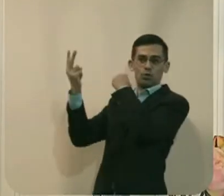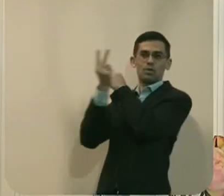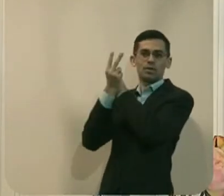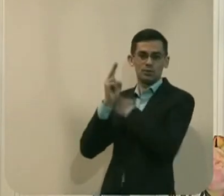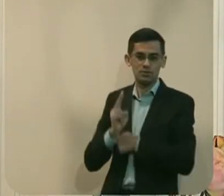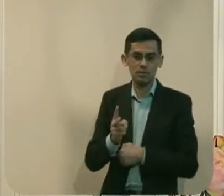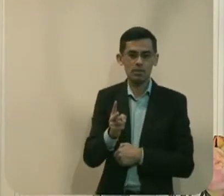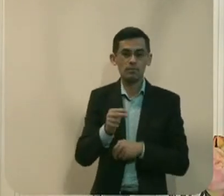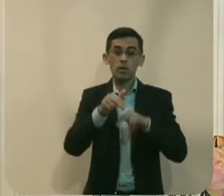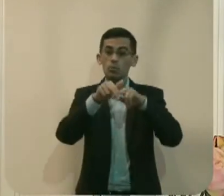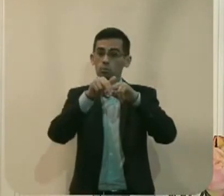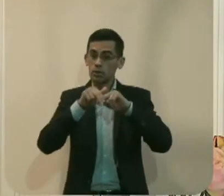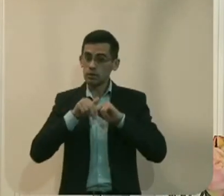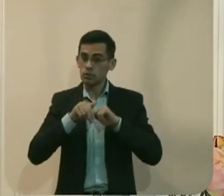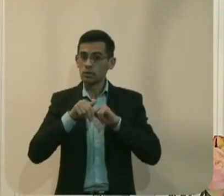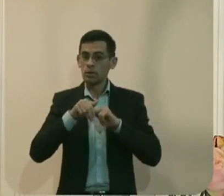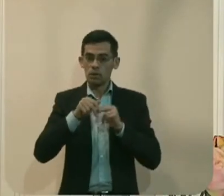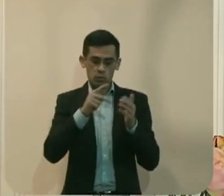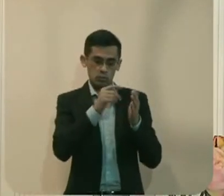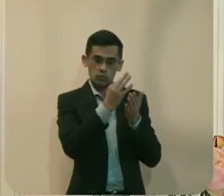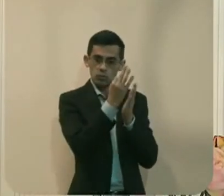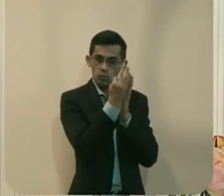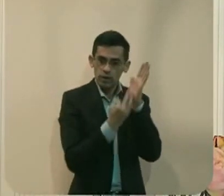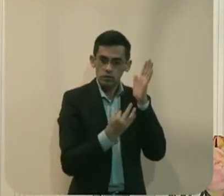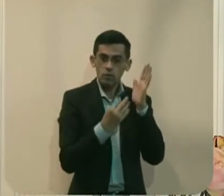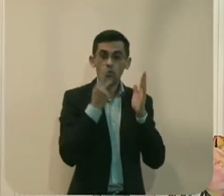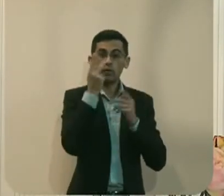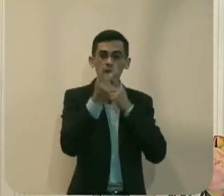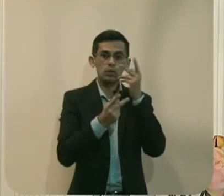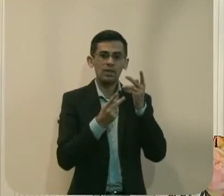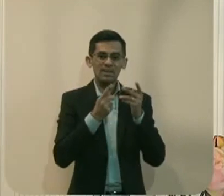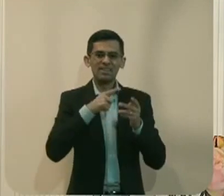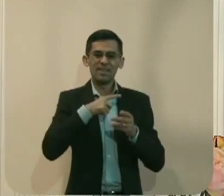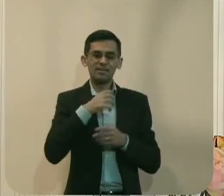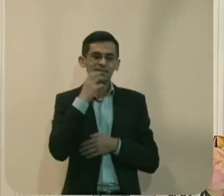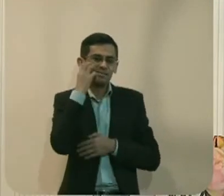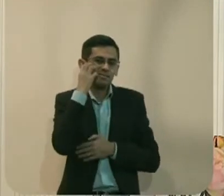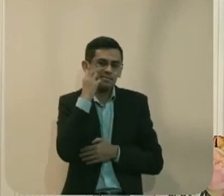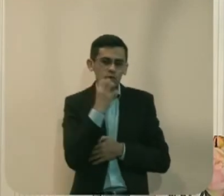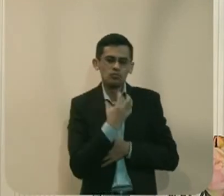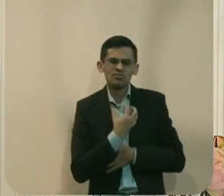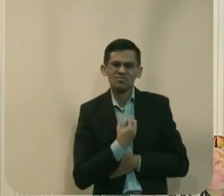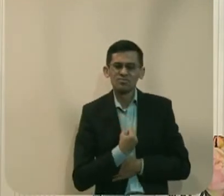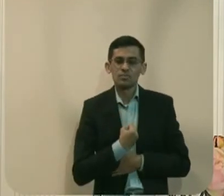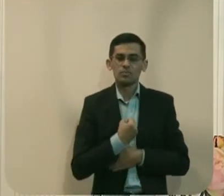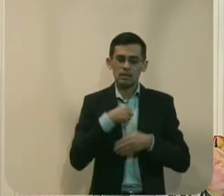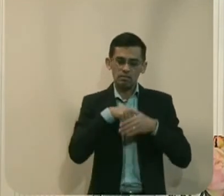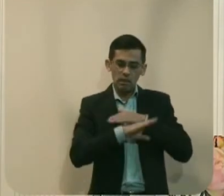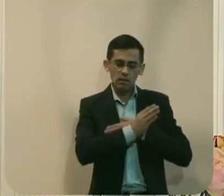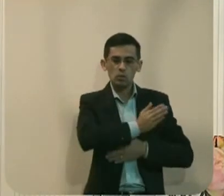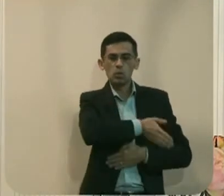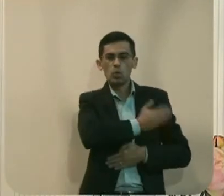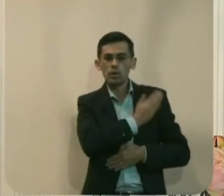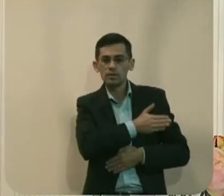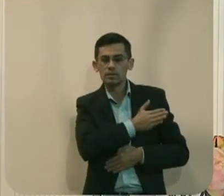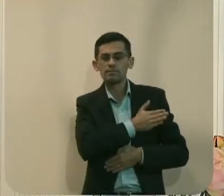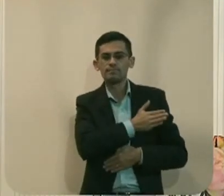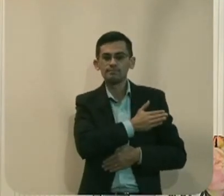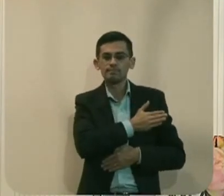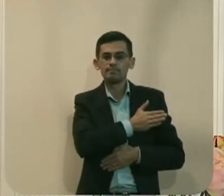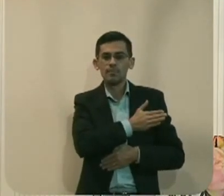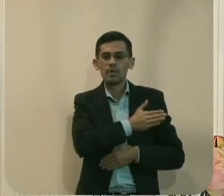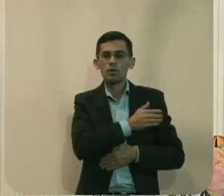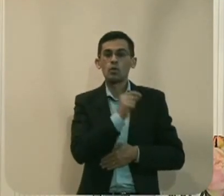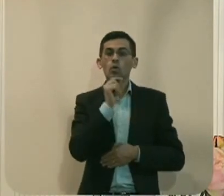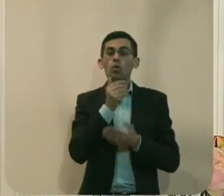Por isso Ele vai dizer, ó, se você está trazendo dentro de você uma raiz amarga, e essa raiz amarga